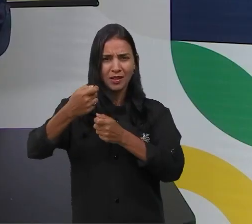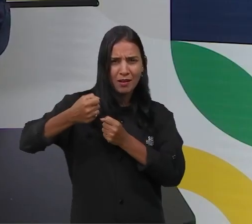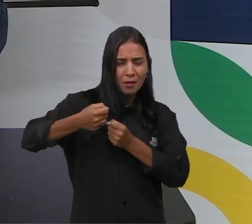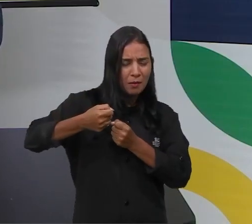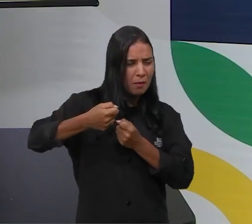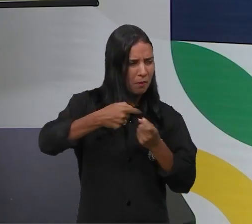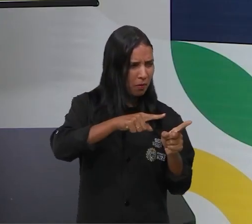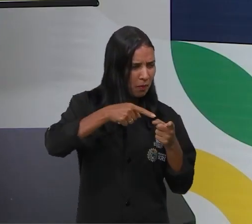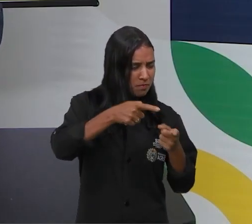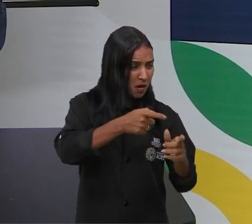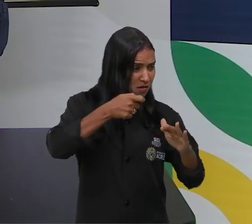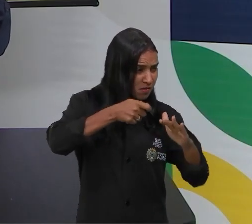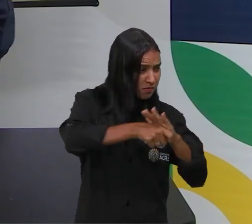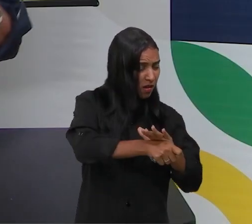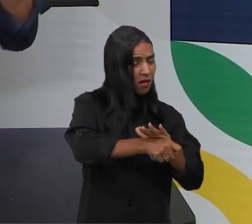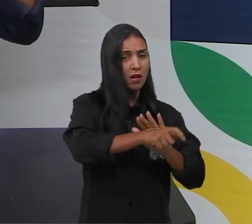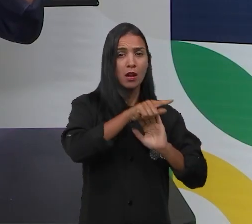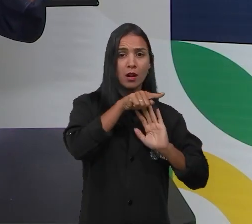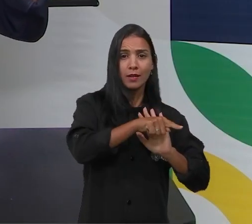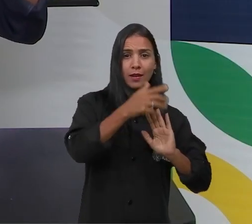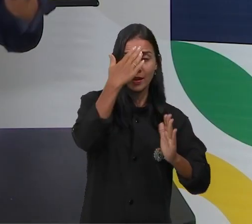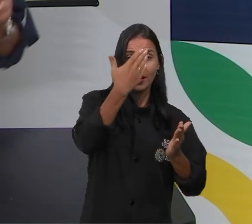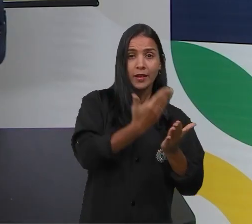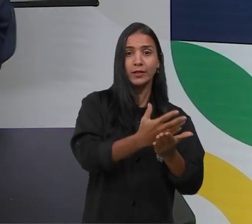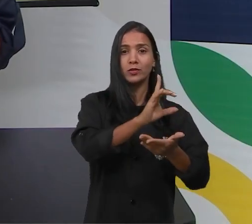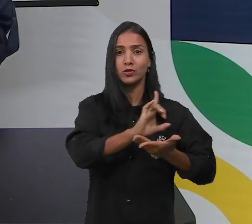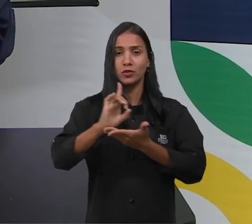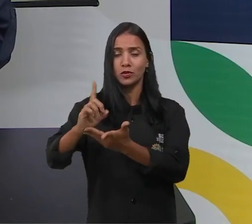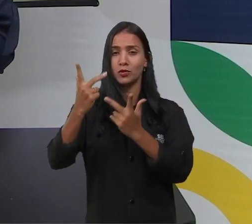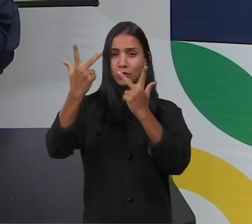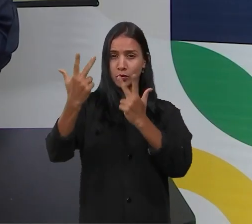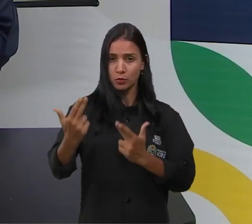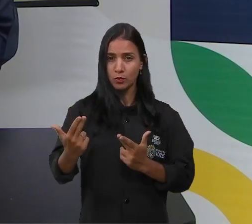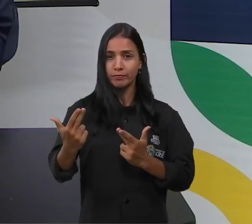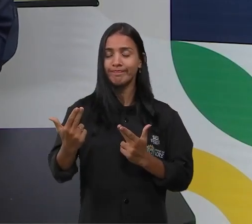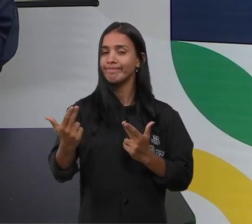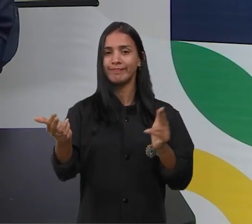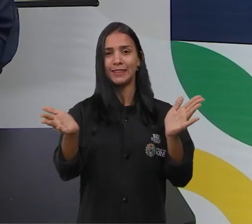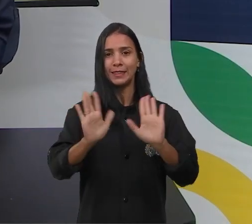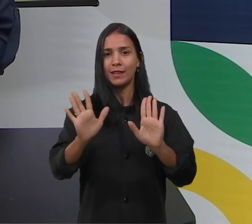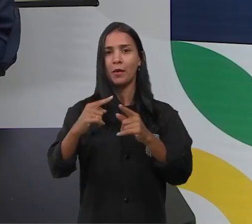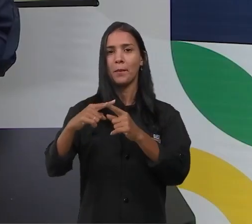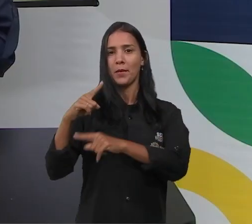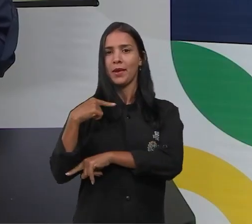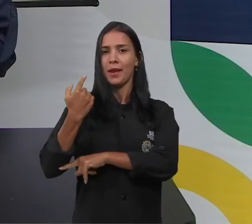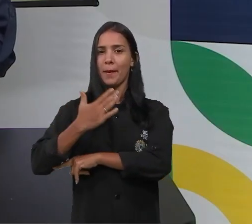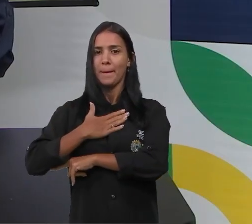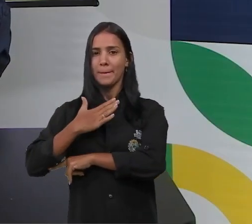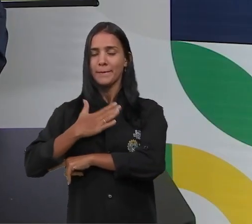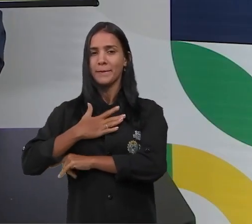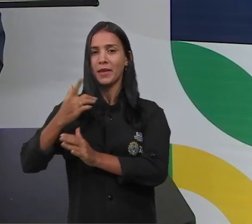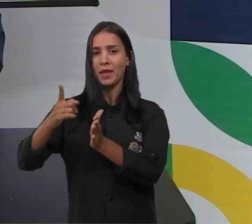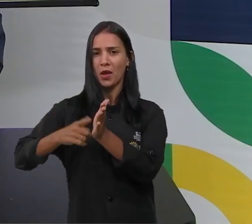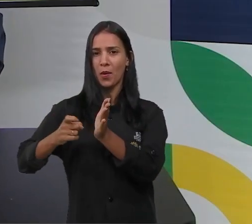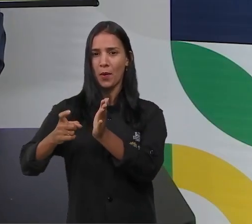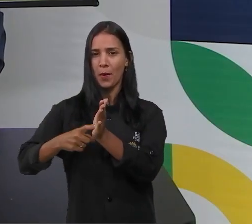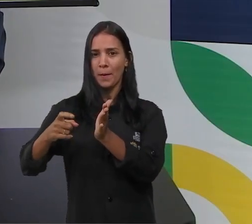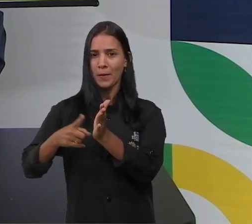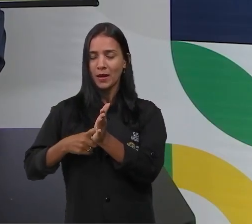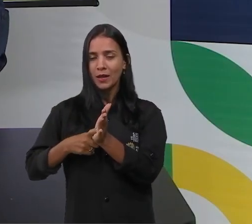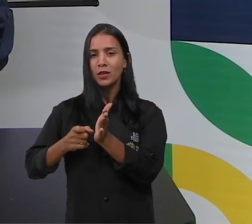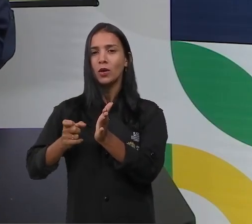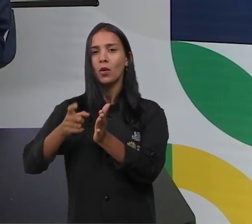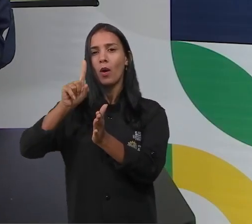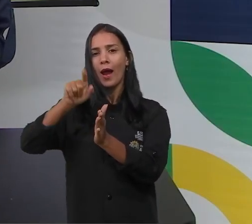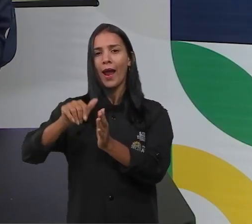Deus, quando esse Deus é, entre aspas, obrigado a atender às orações de um branco que está oprimindo